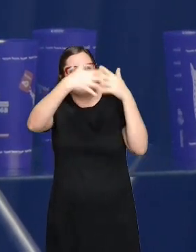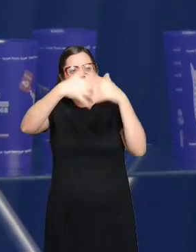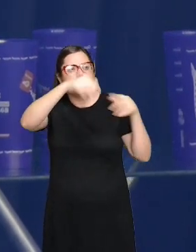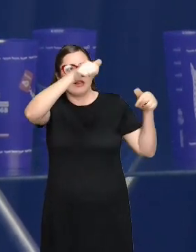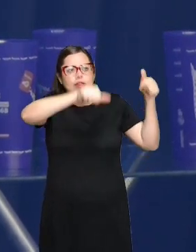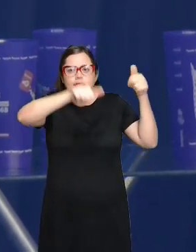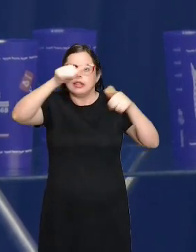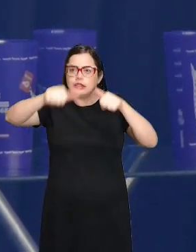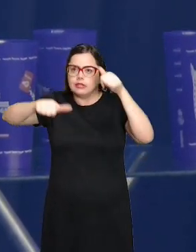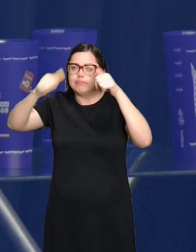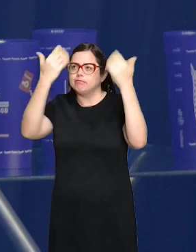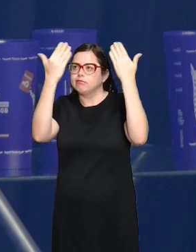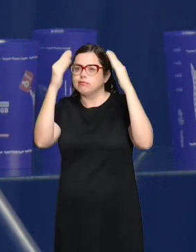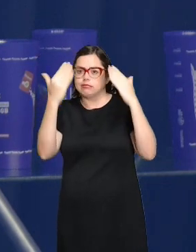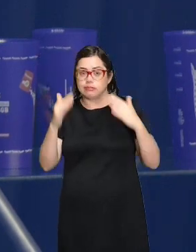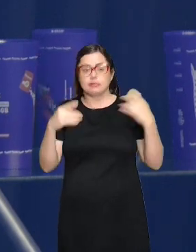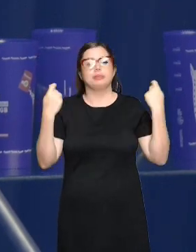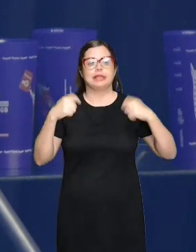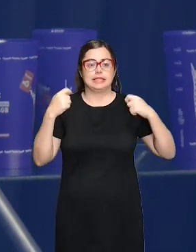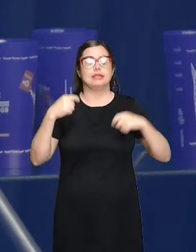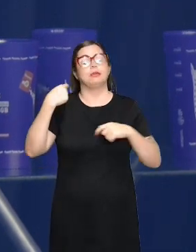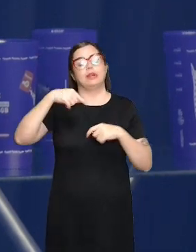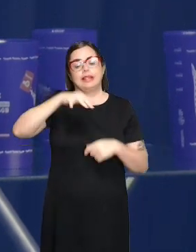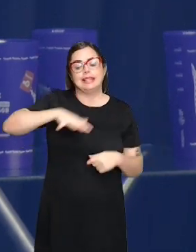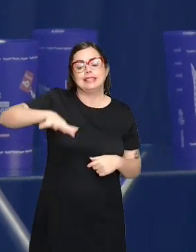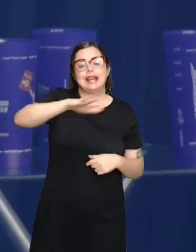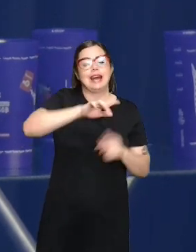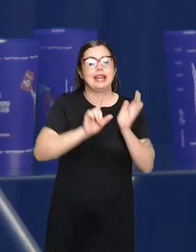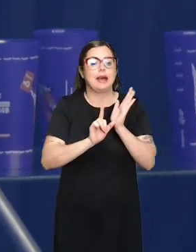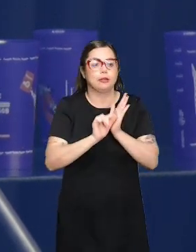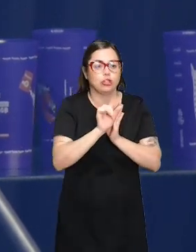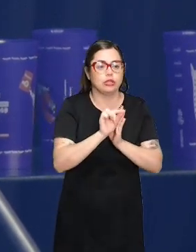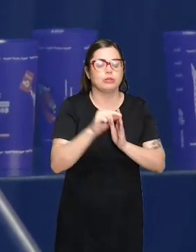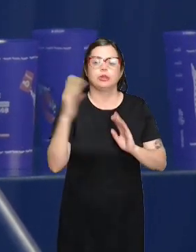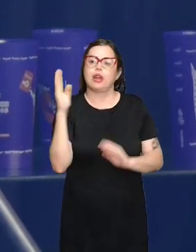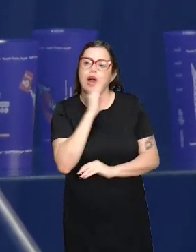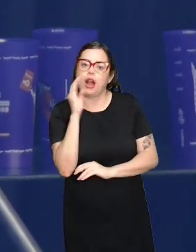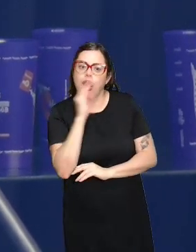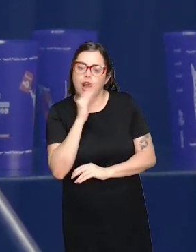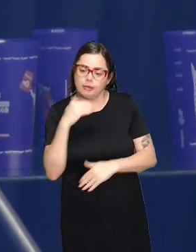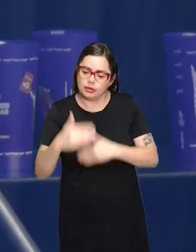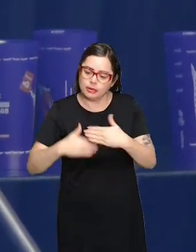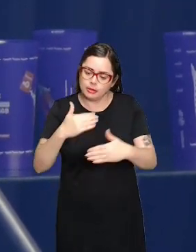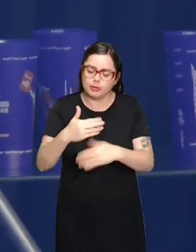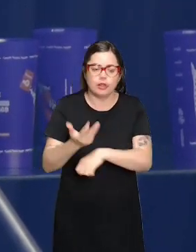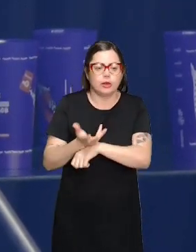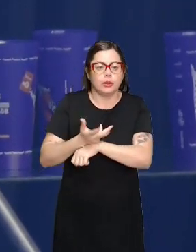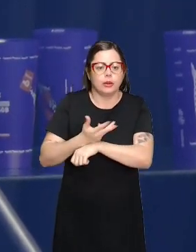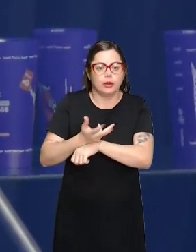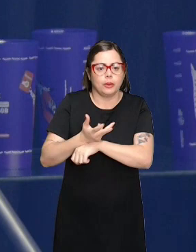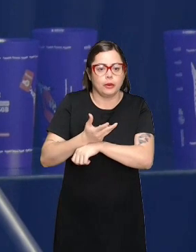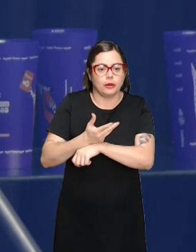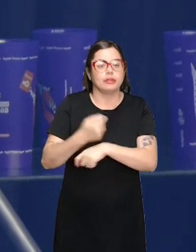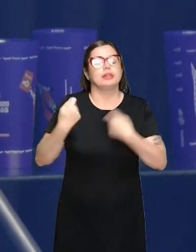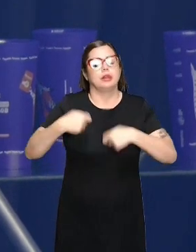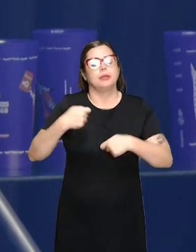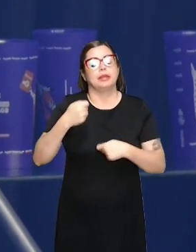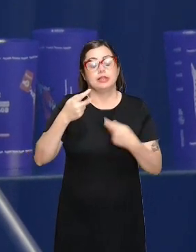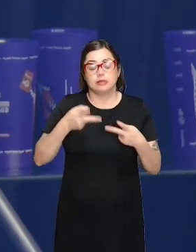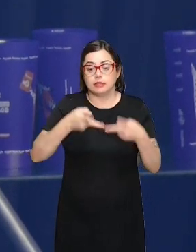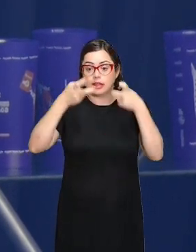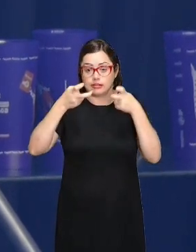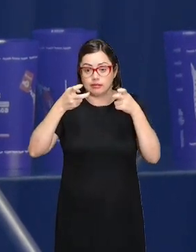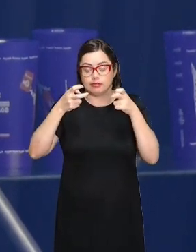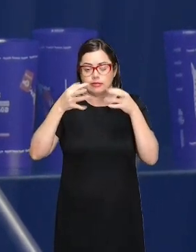o meio ambiente digital, ele é muito rápido, ele é muito ágil, ele vai nos levando para isso. Nós precisamos estar atentos. Então, busca mais, né? Busque